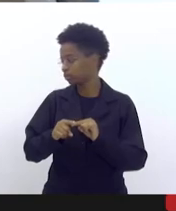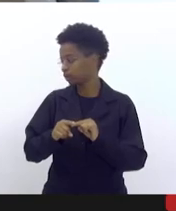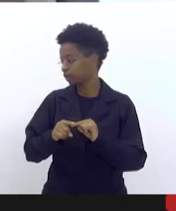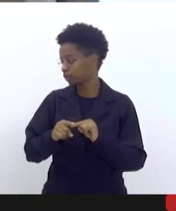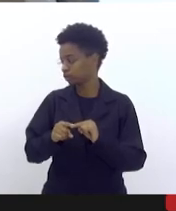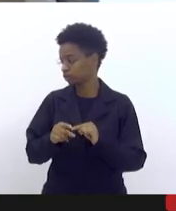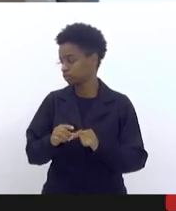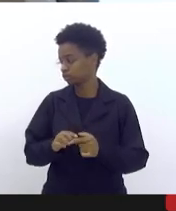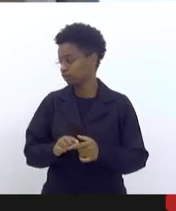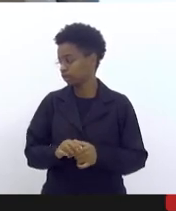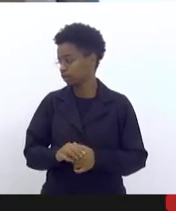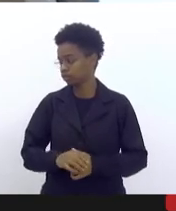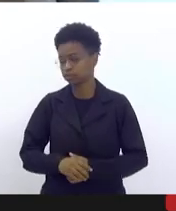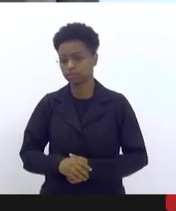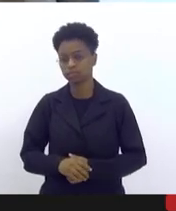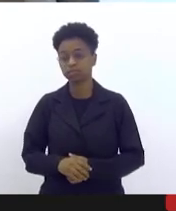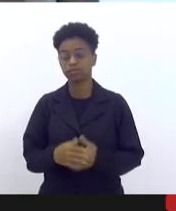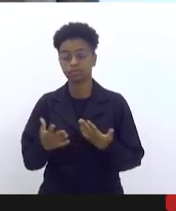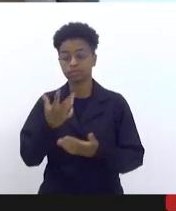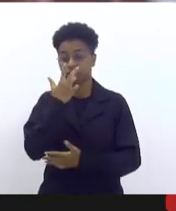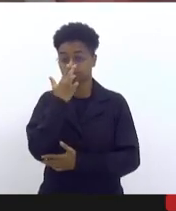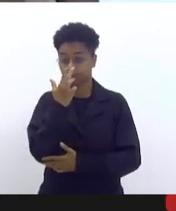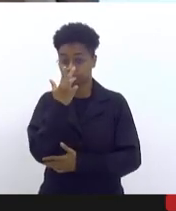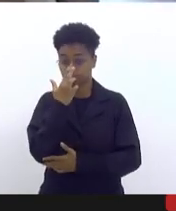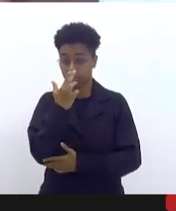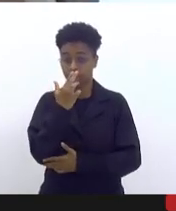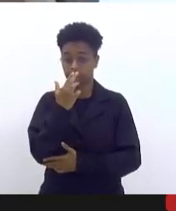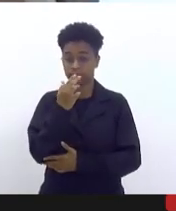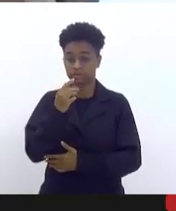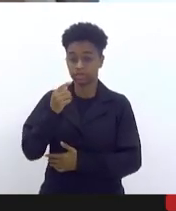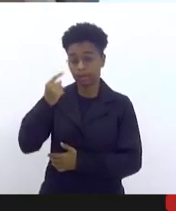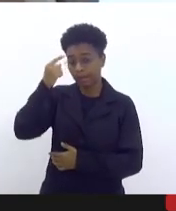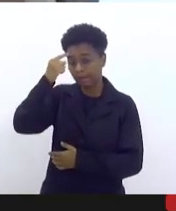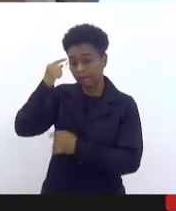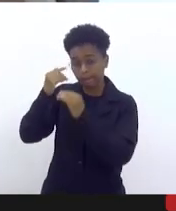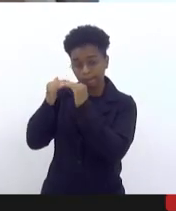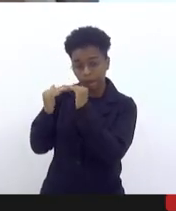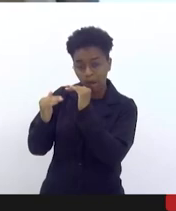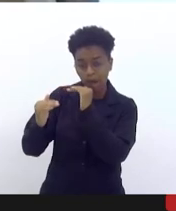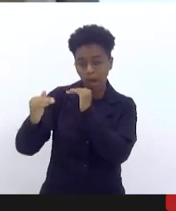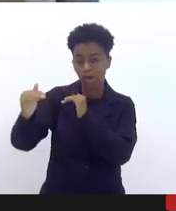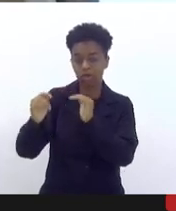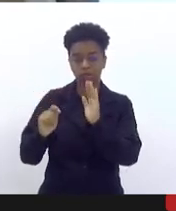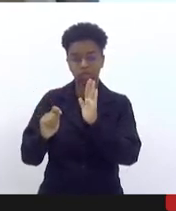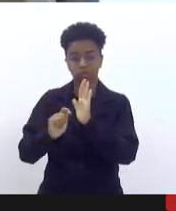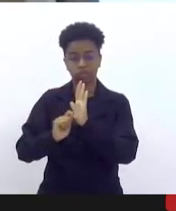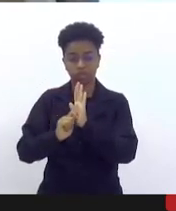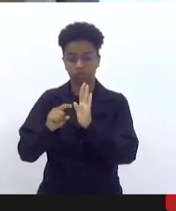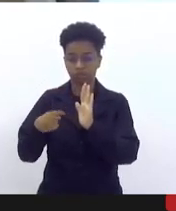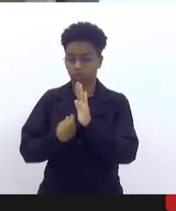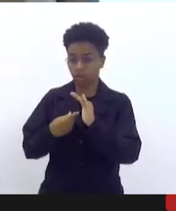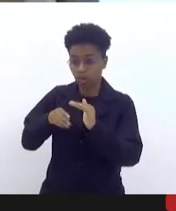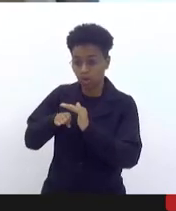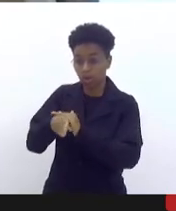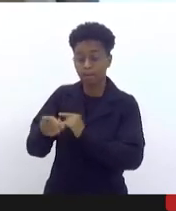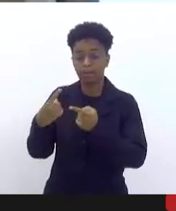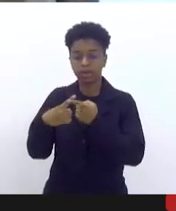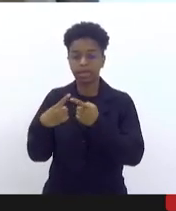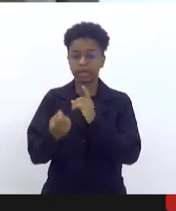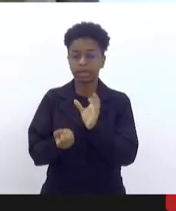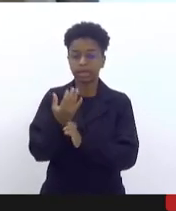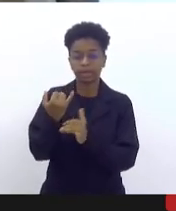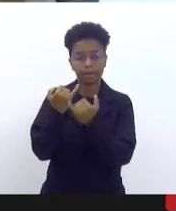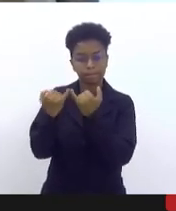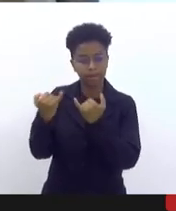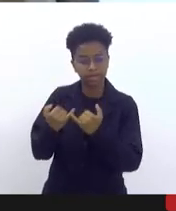e pareçam com os grandes paradigmas de drogas que nós estamos acostumados então eles tentam produzir substâncias parecidas com